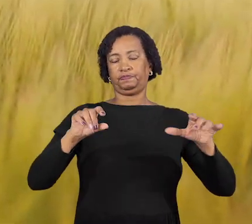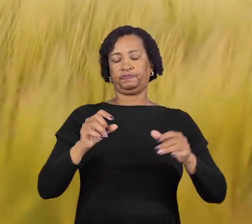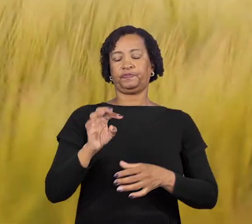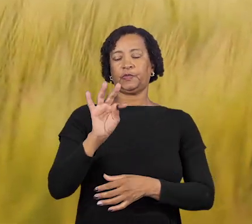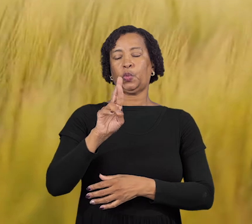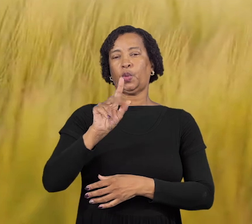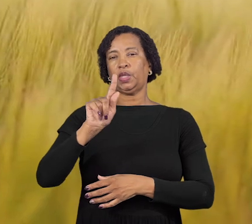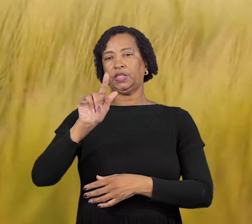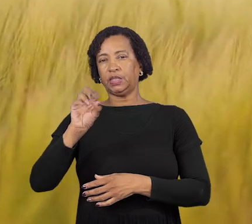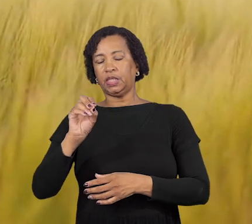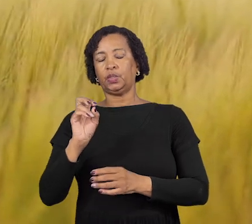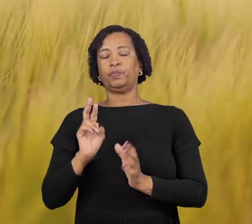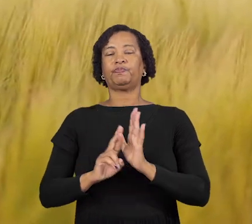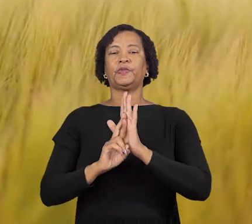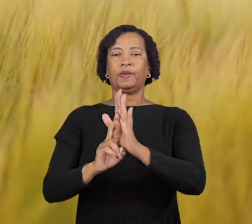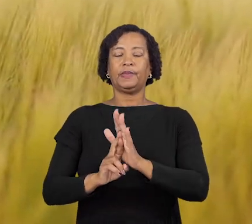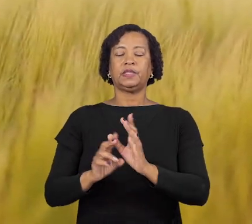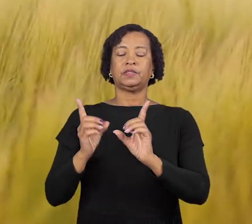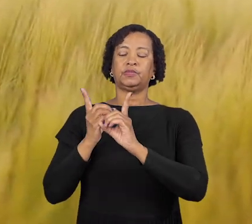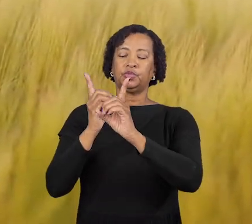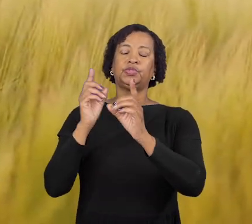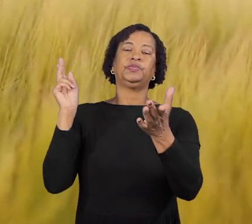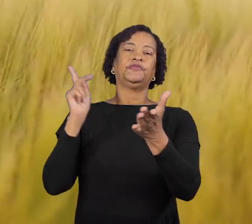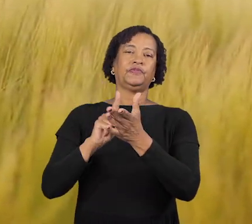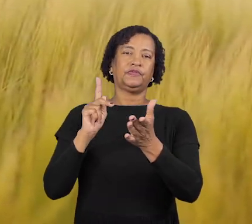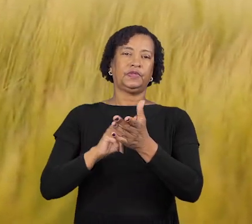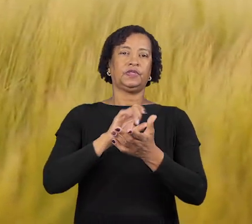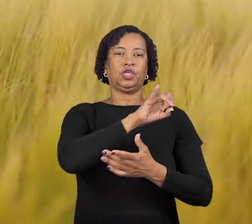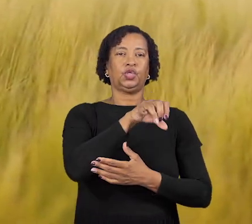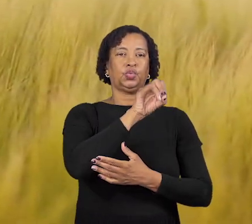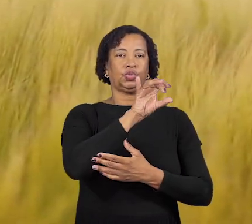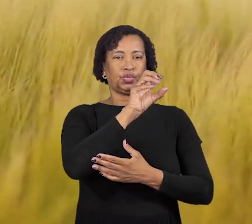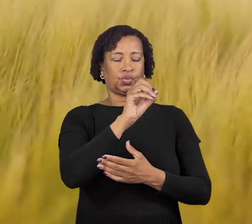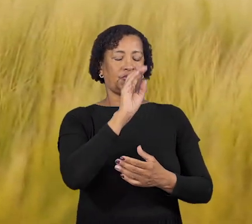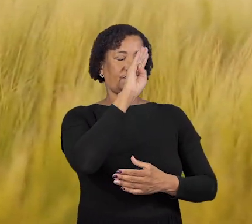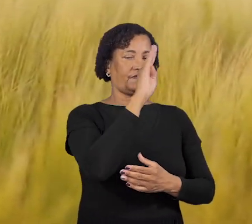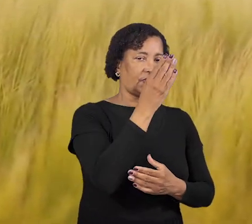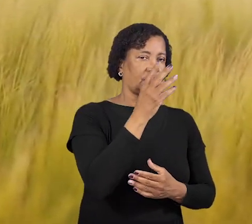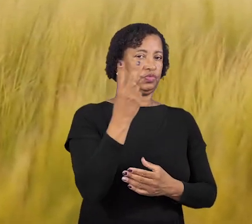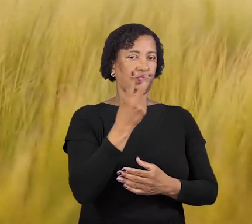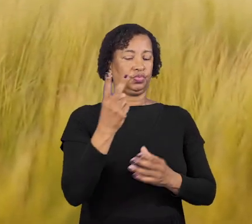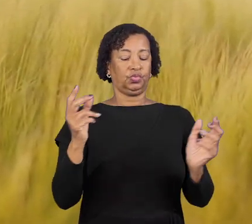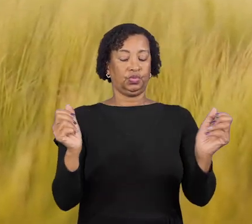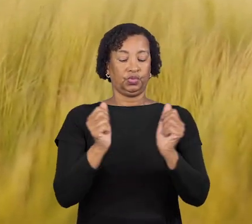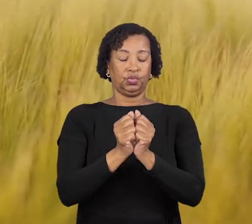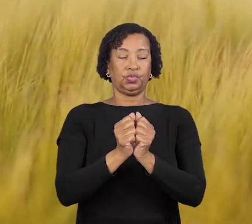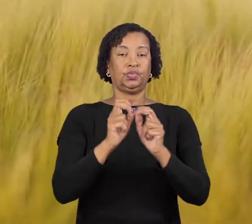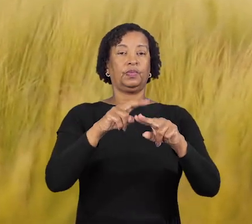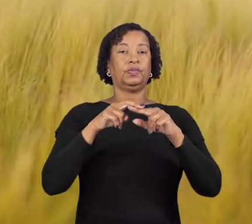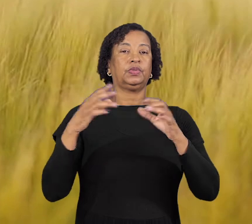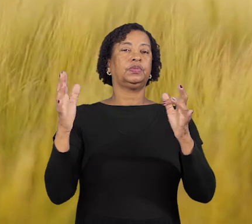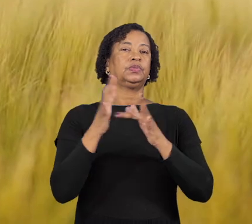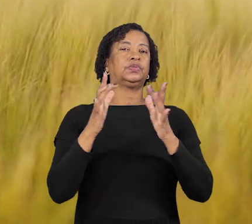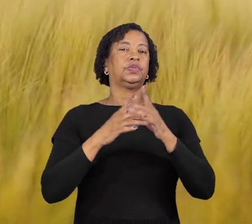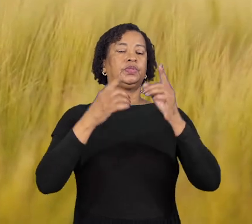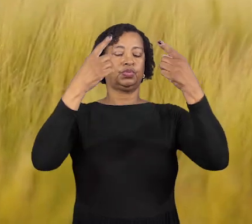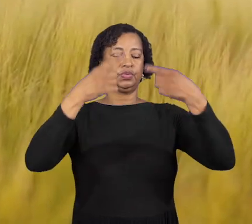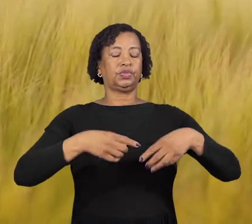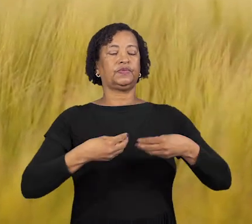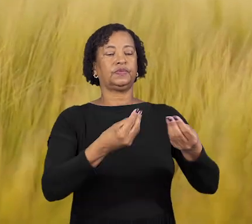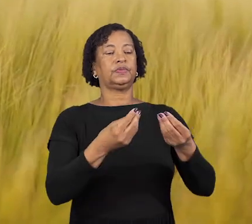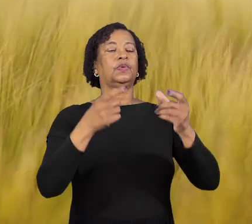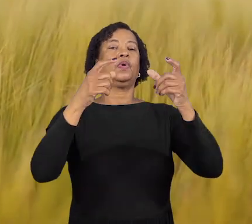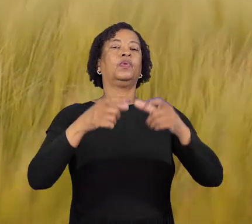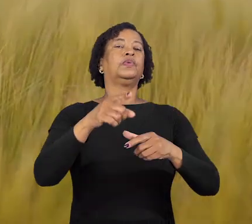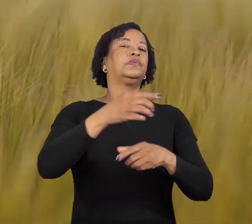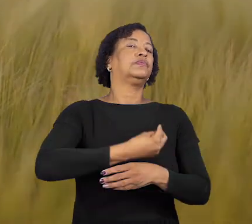trigo representa os discípulos verdadeiros e o joio os falsos, e os dois estão juntos. Por isso Jesus lança o desafio, onde